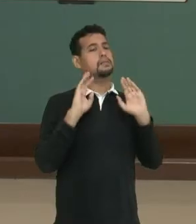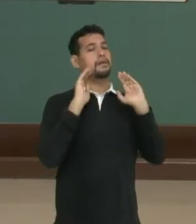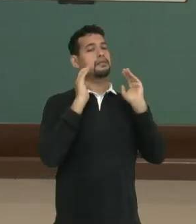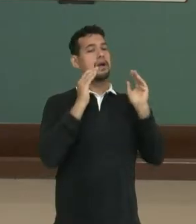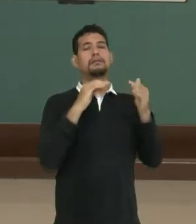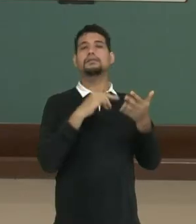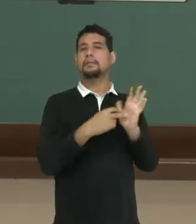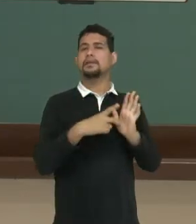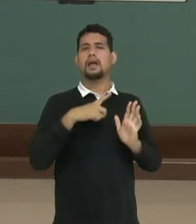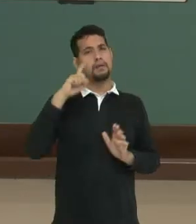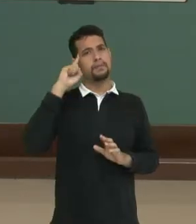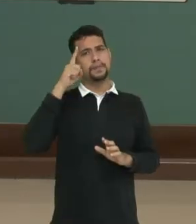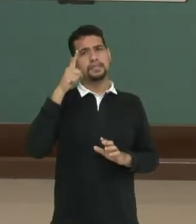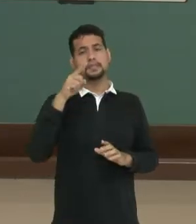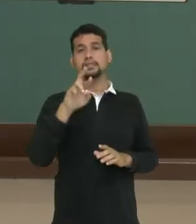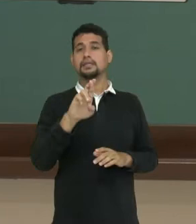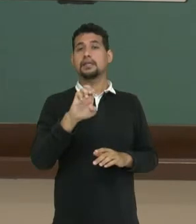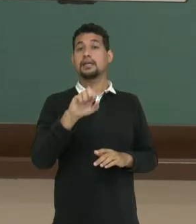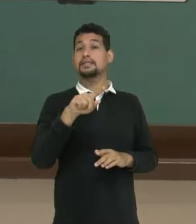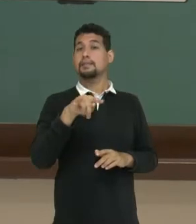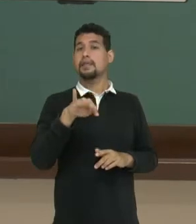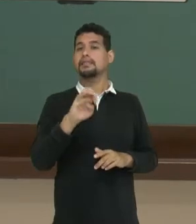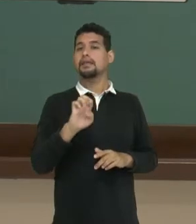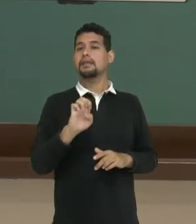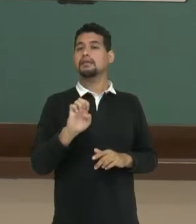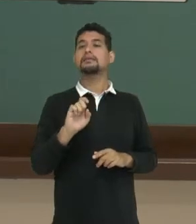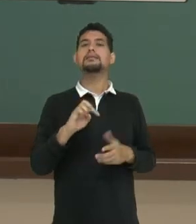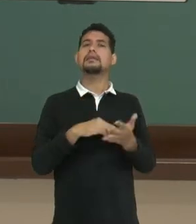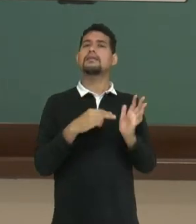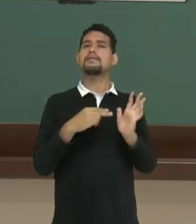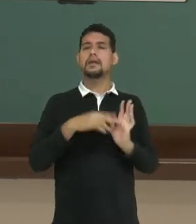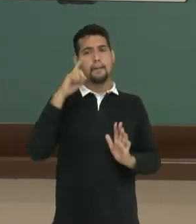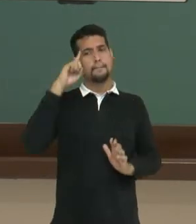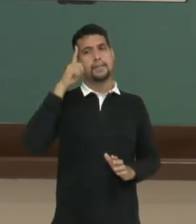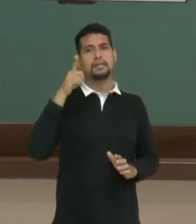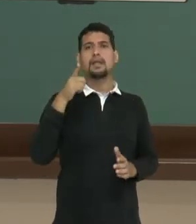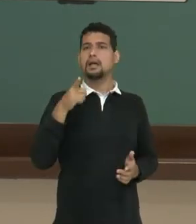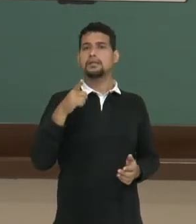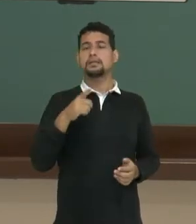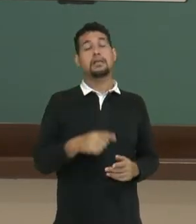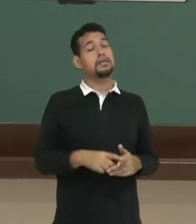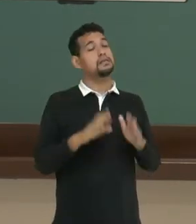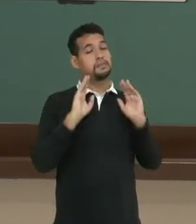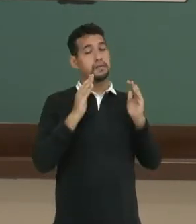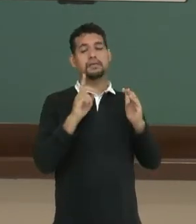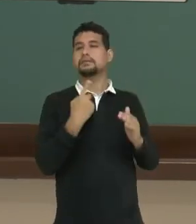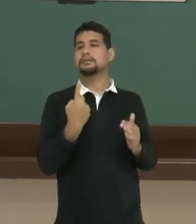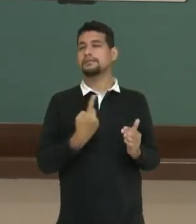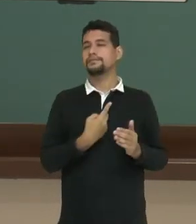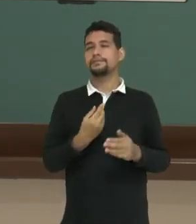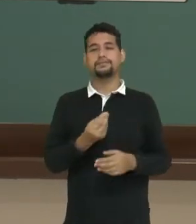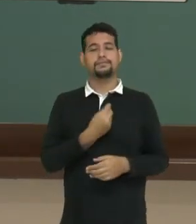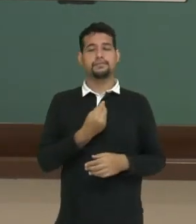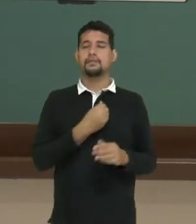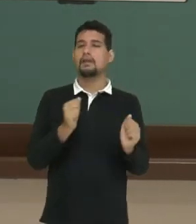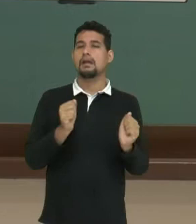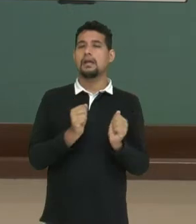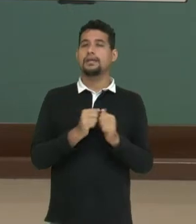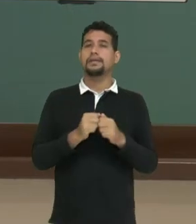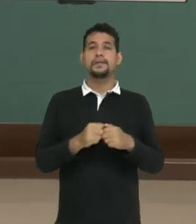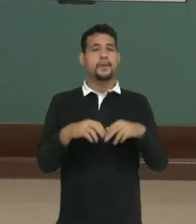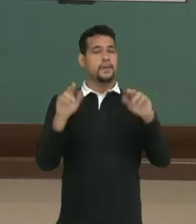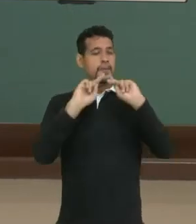está no imperativo afirmativo, né? Indicando uma ordem ali para que a gente possa conviver com paz